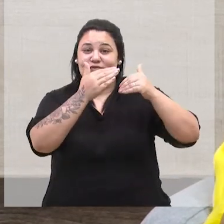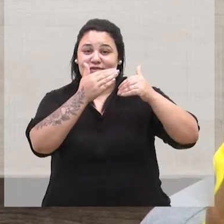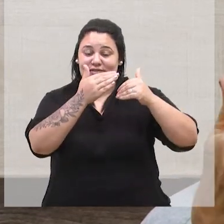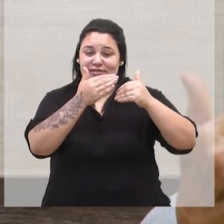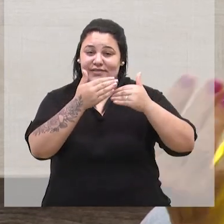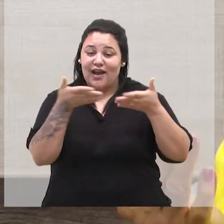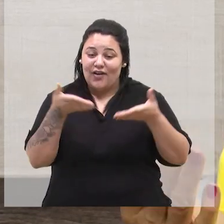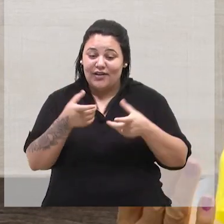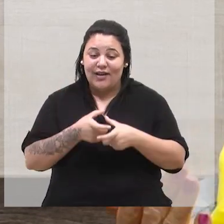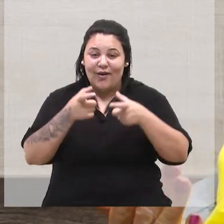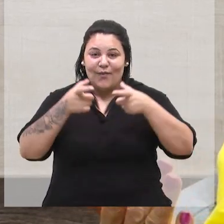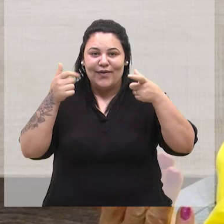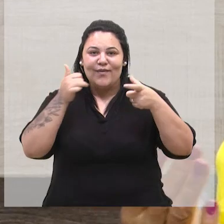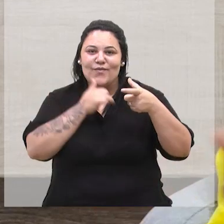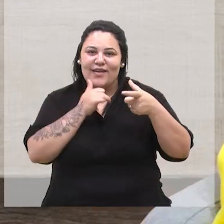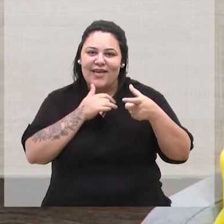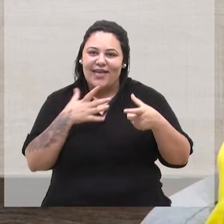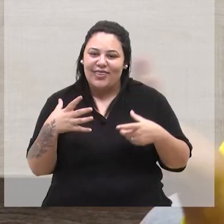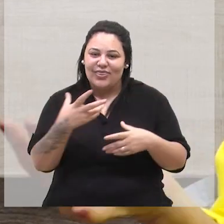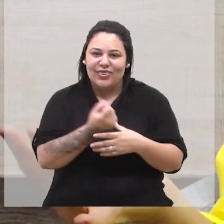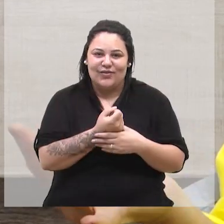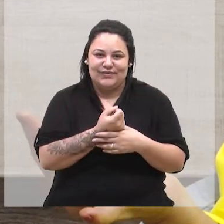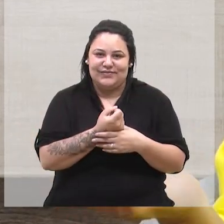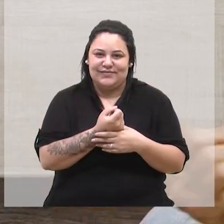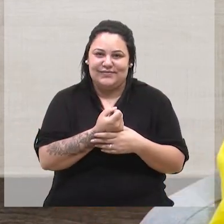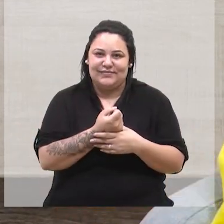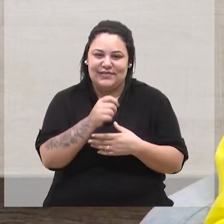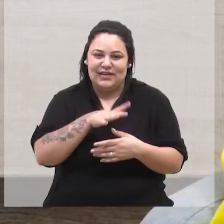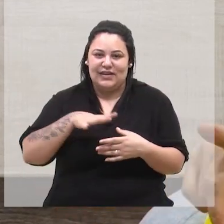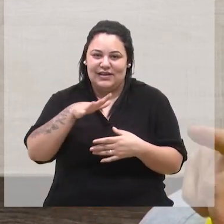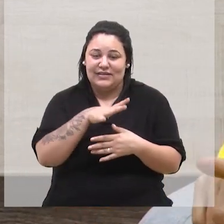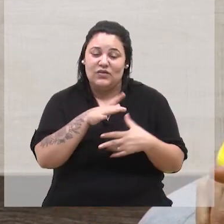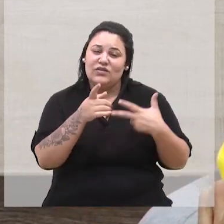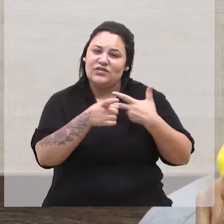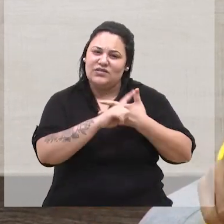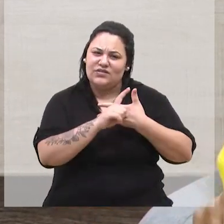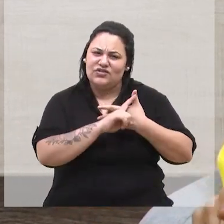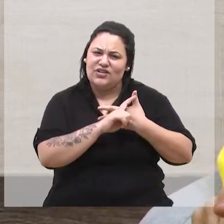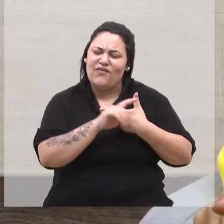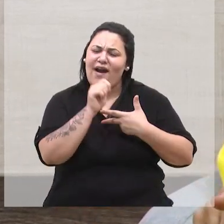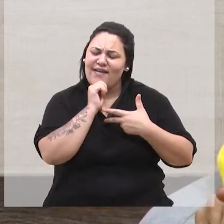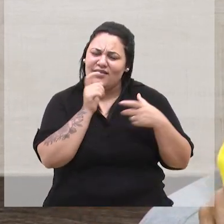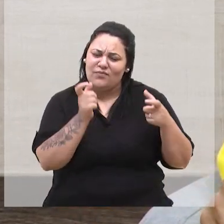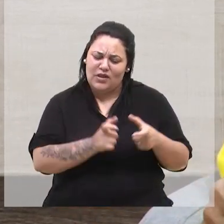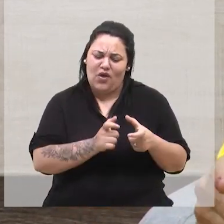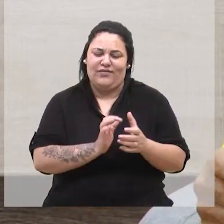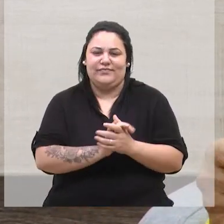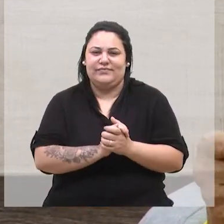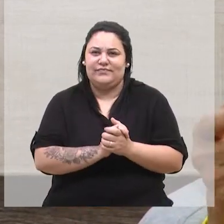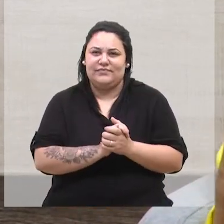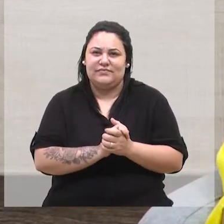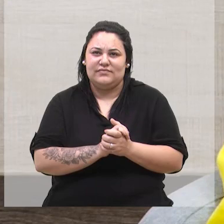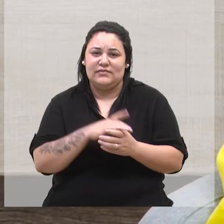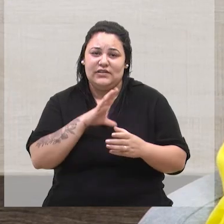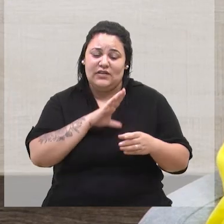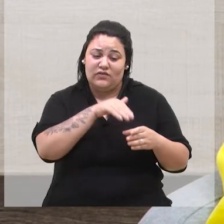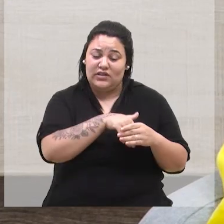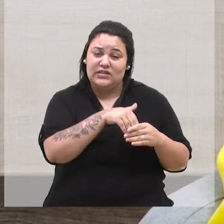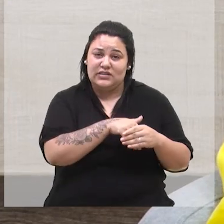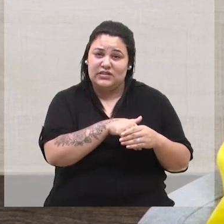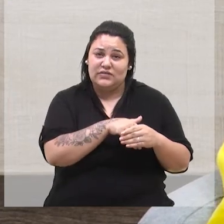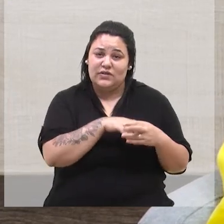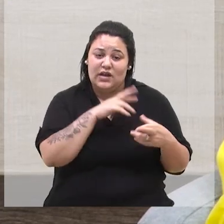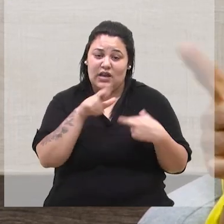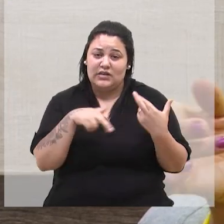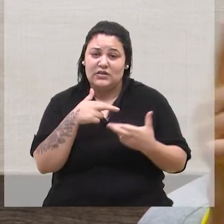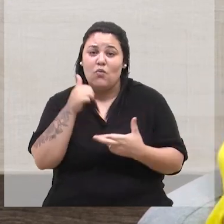tem havido aumento das mulheres em todas as instâncias. O executivo ainda é o menor. Há mais votação em relação